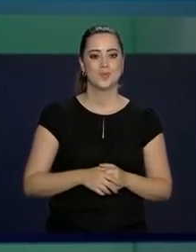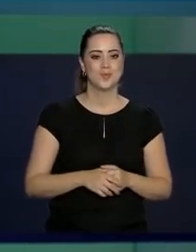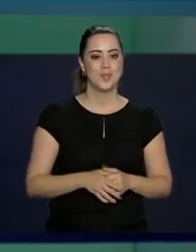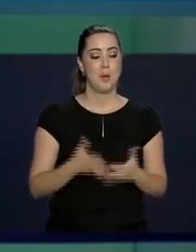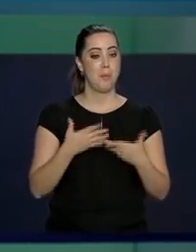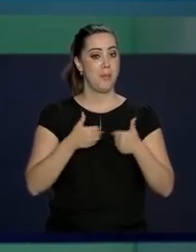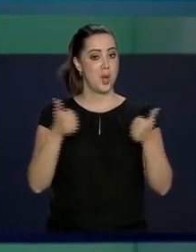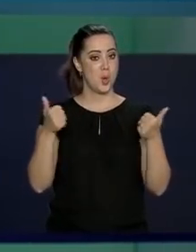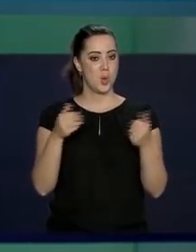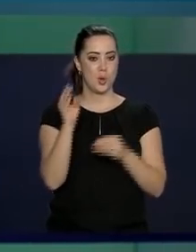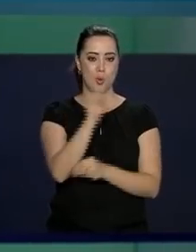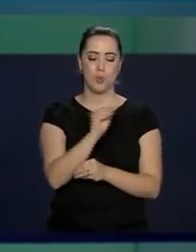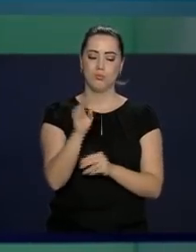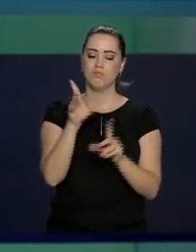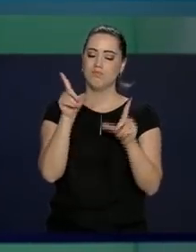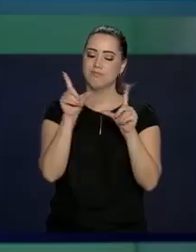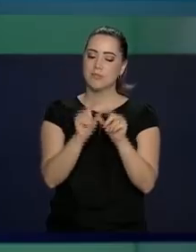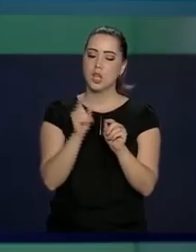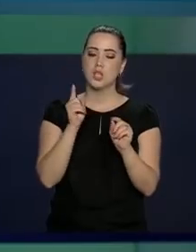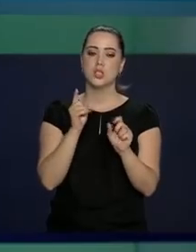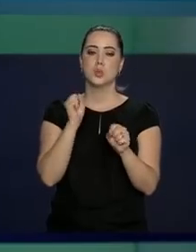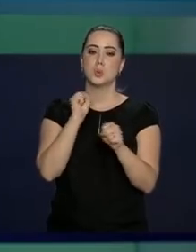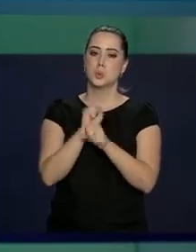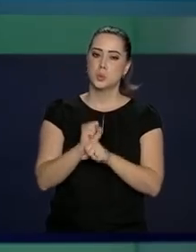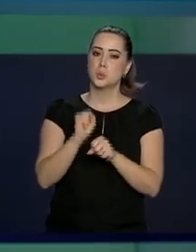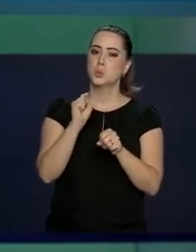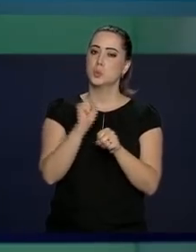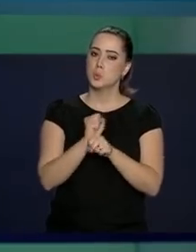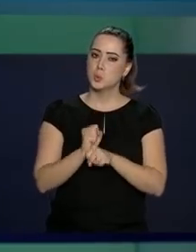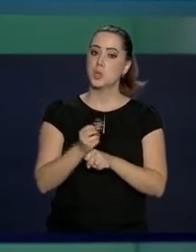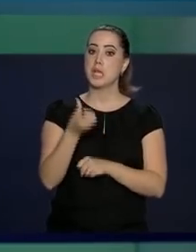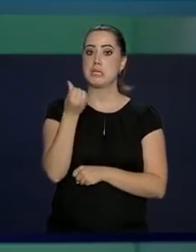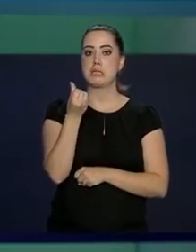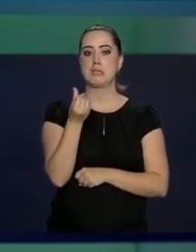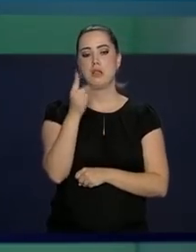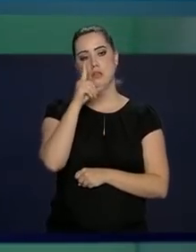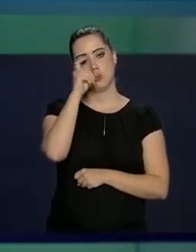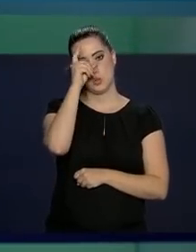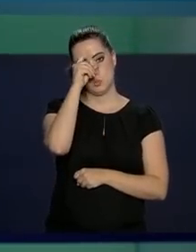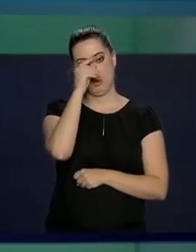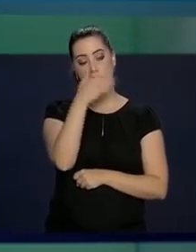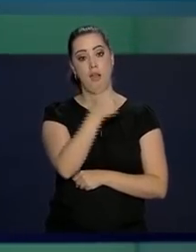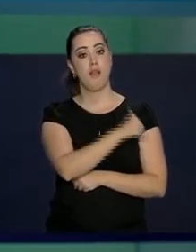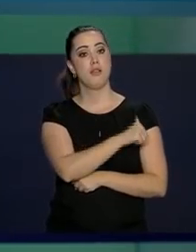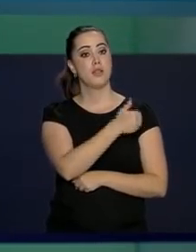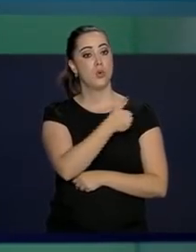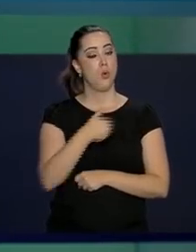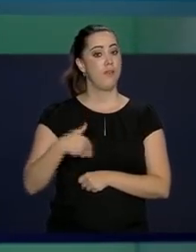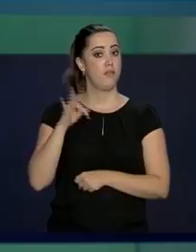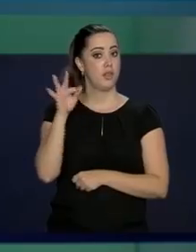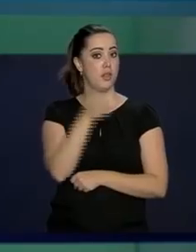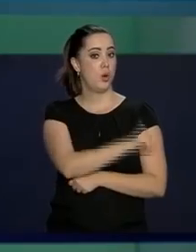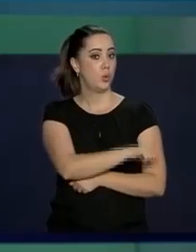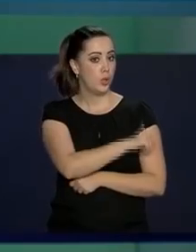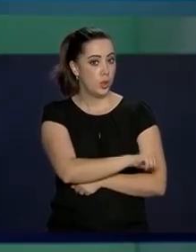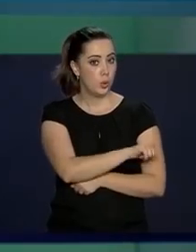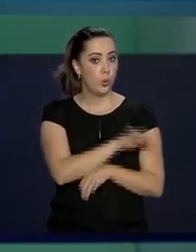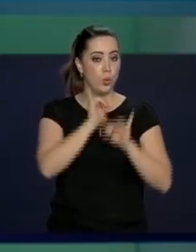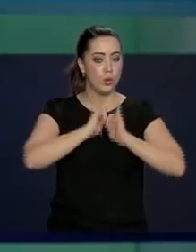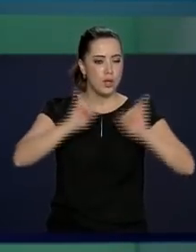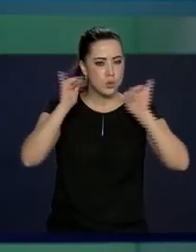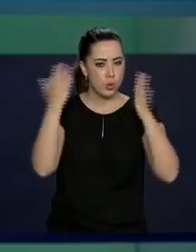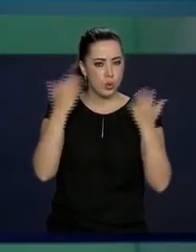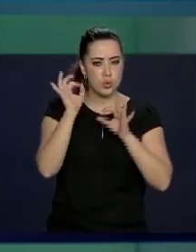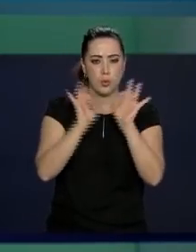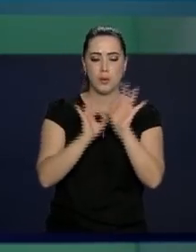atendimento e diminuir o tempo de espera nos 6 hospitais públicos federais no Rio de Janeiro, um plano de ação foi lançado hoje em reunião